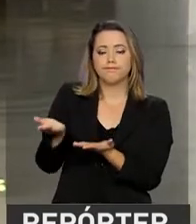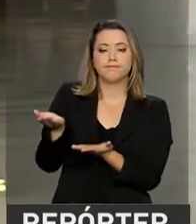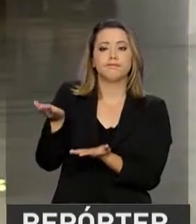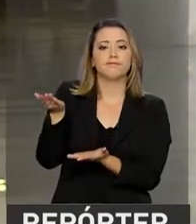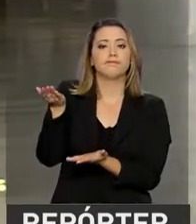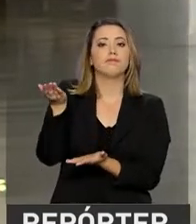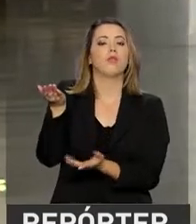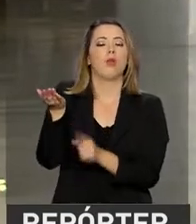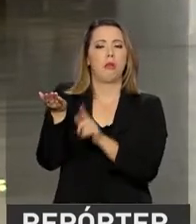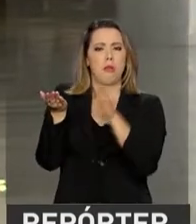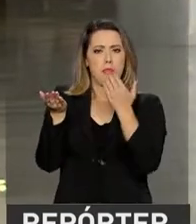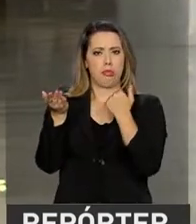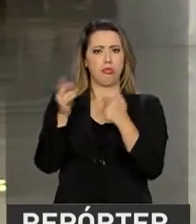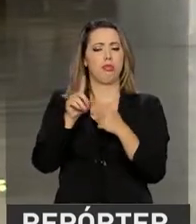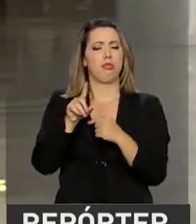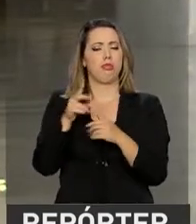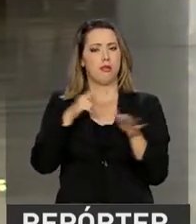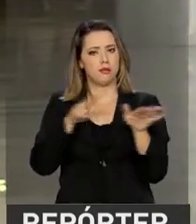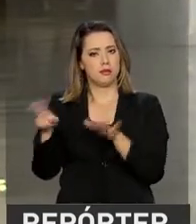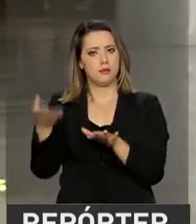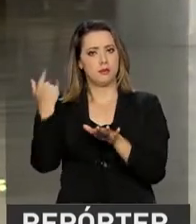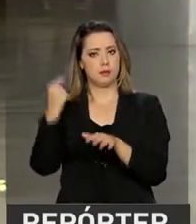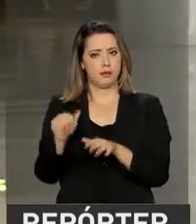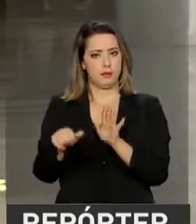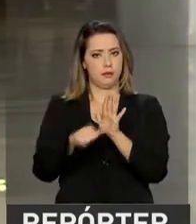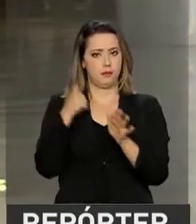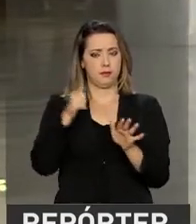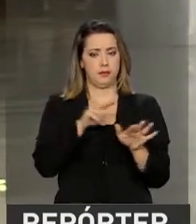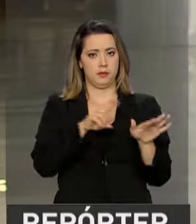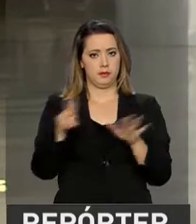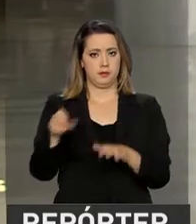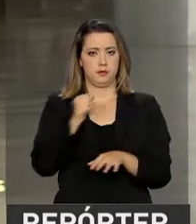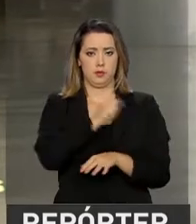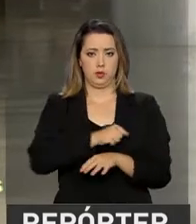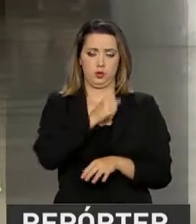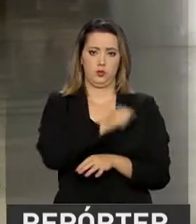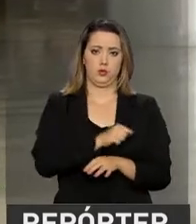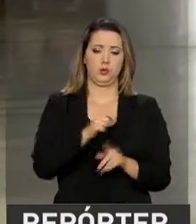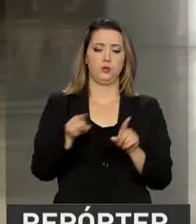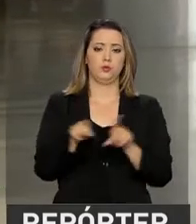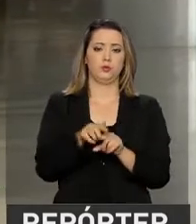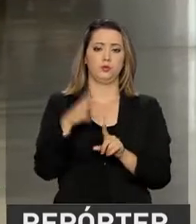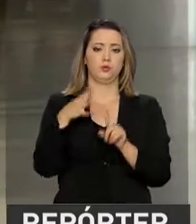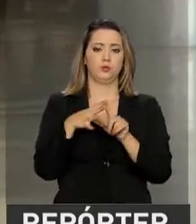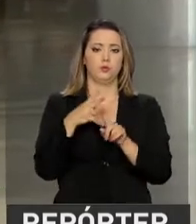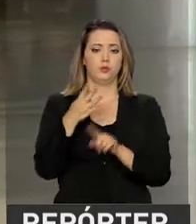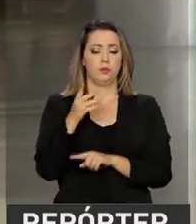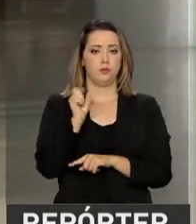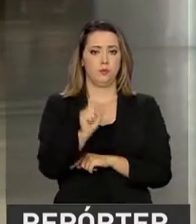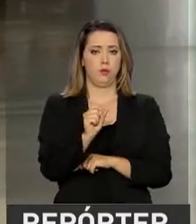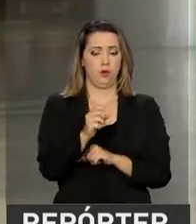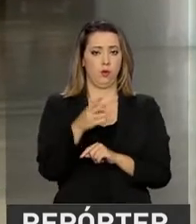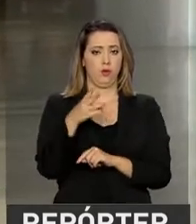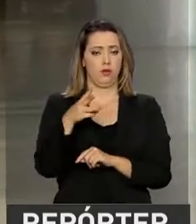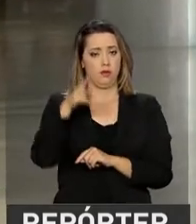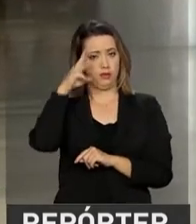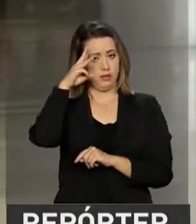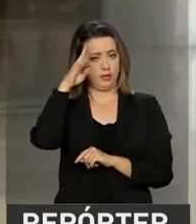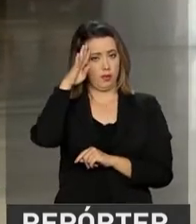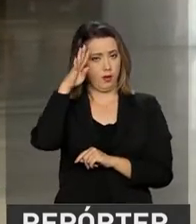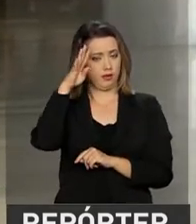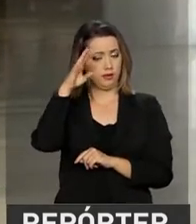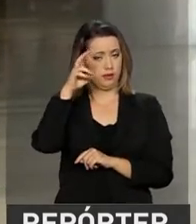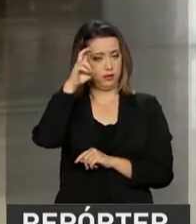passada a primeira semana de agosto que teve quatro dias o testers a quarta quinta e sexta na comparação com a primeira semana